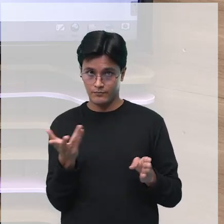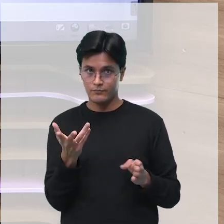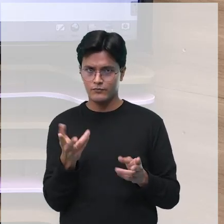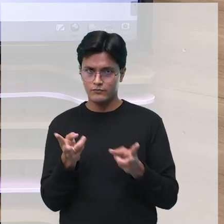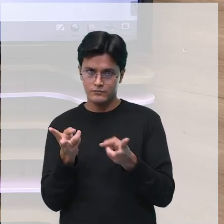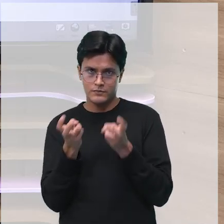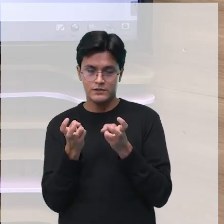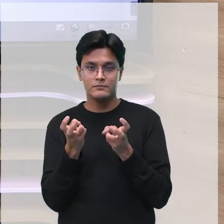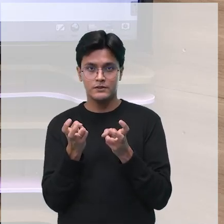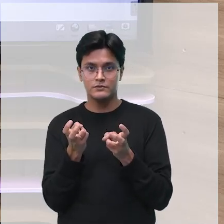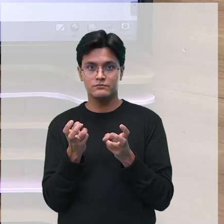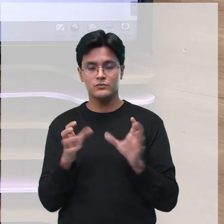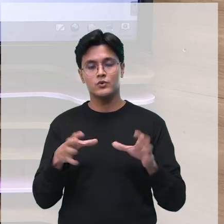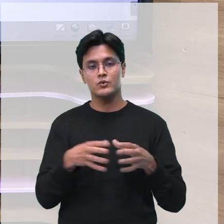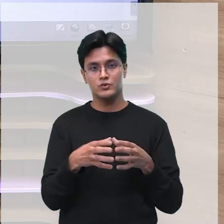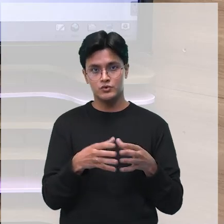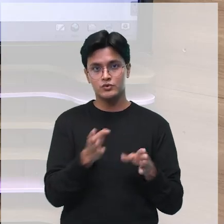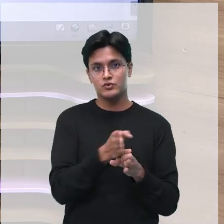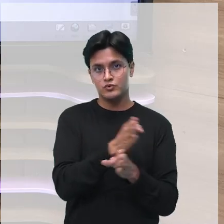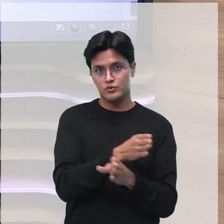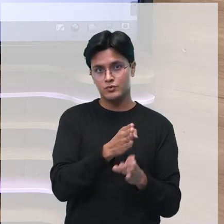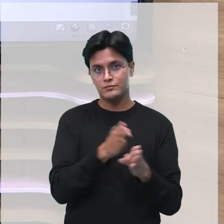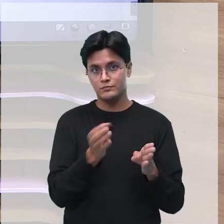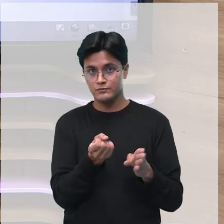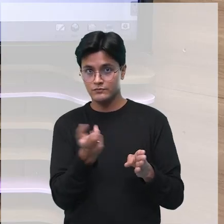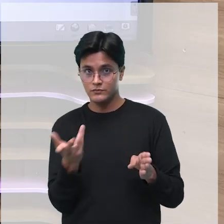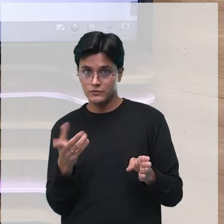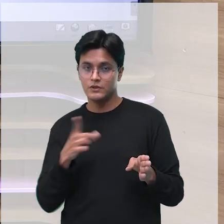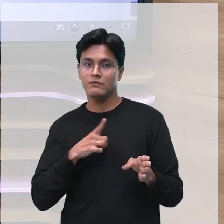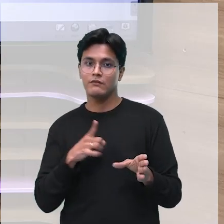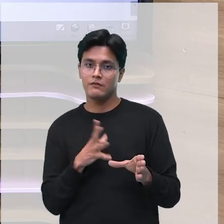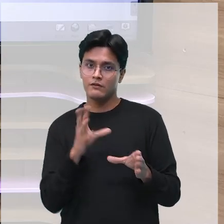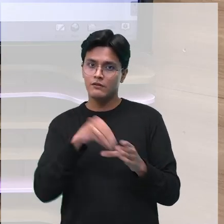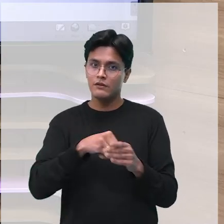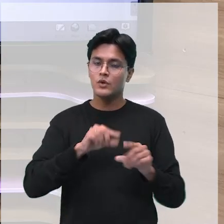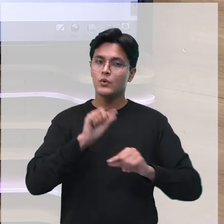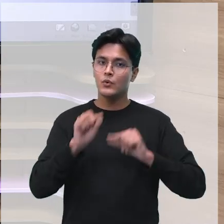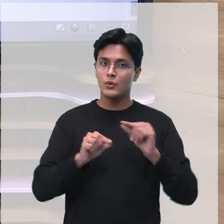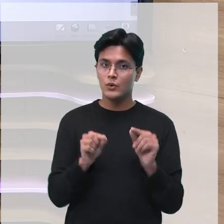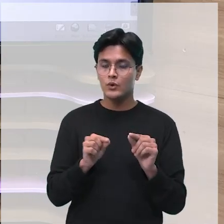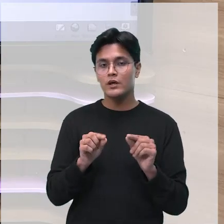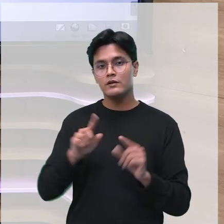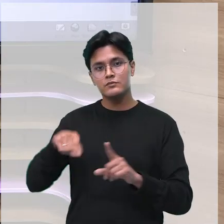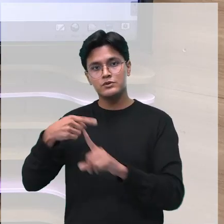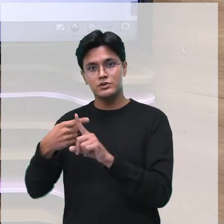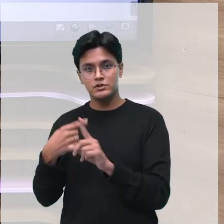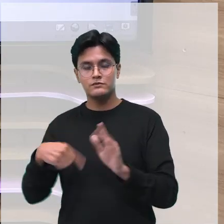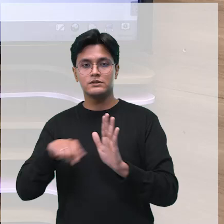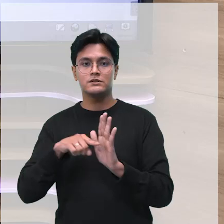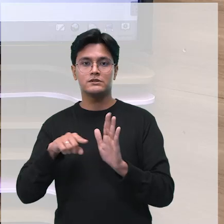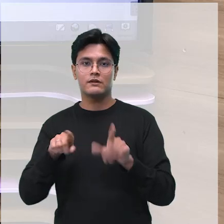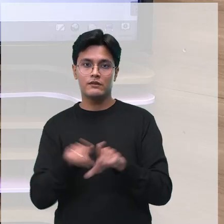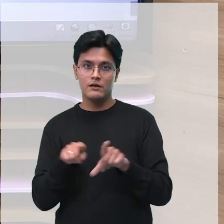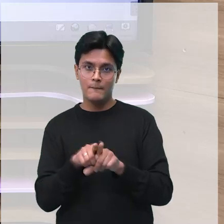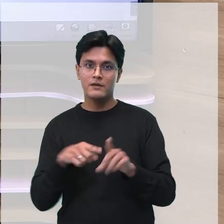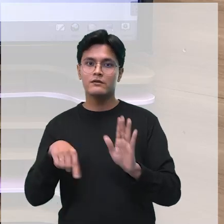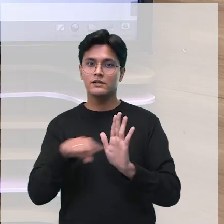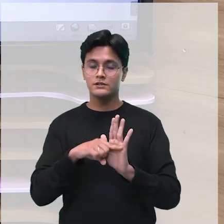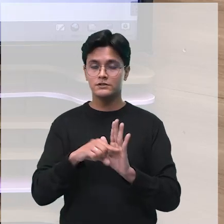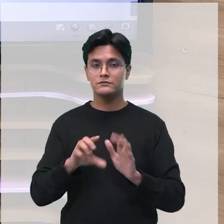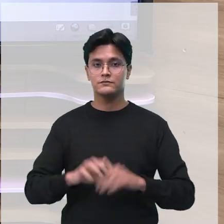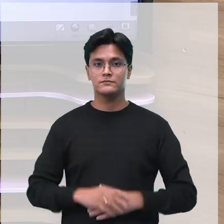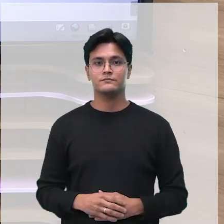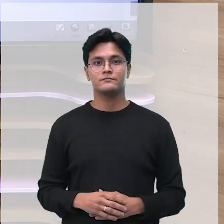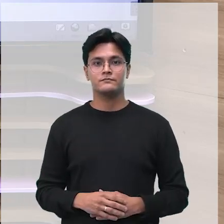só tá o conjunto dos números inteiros e e engloba n eh os números positivos e negativos tá E